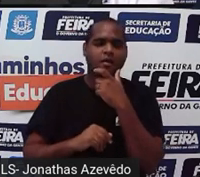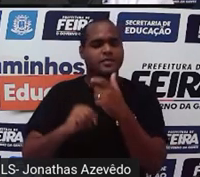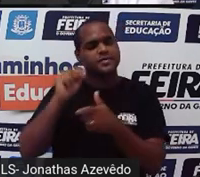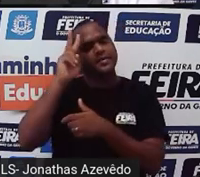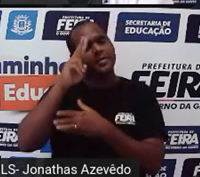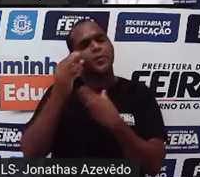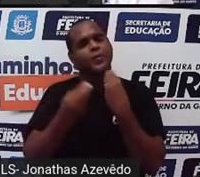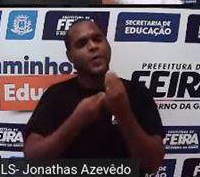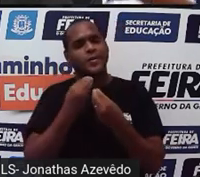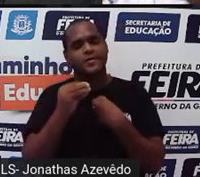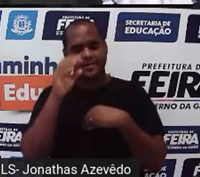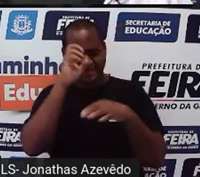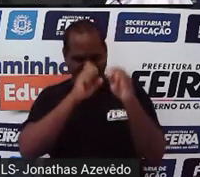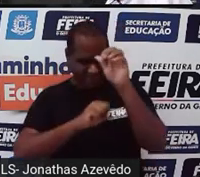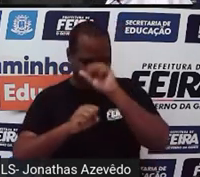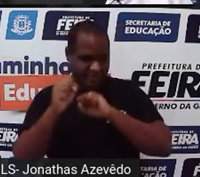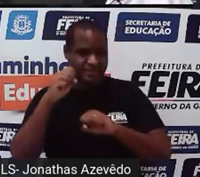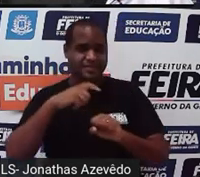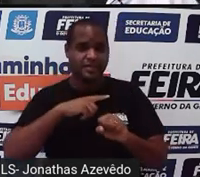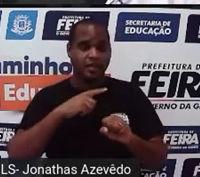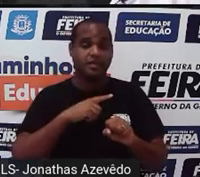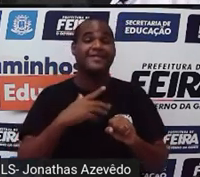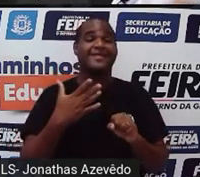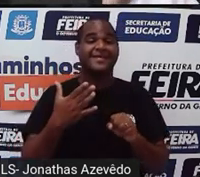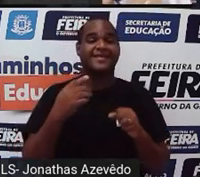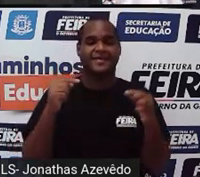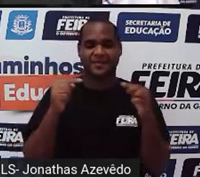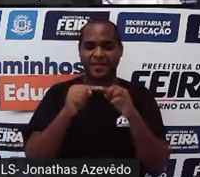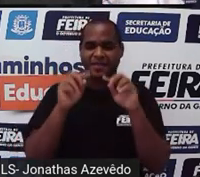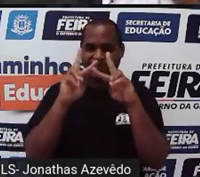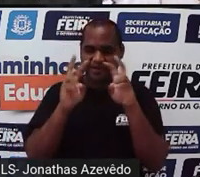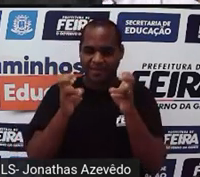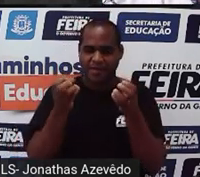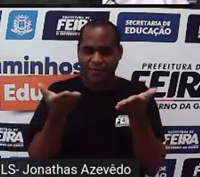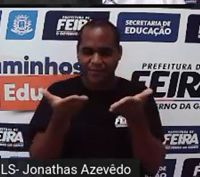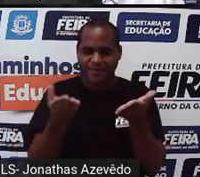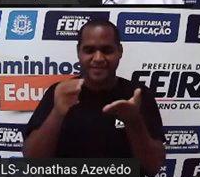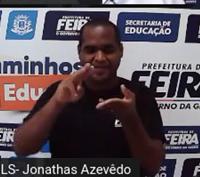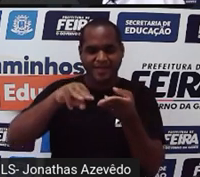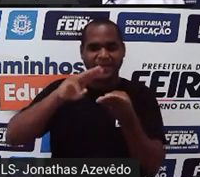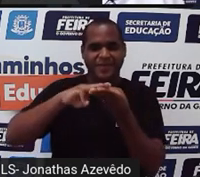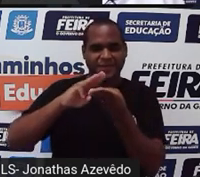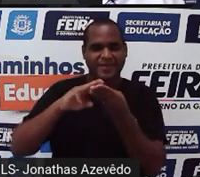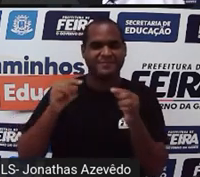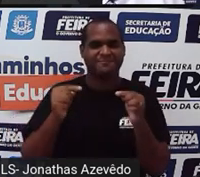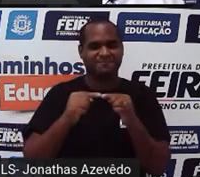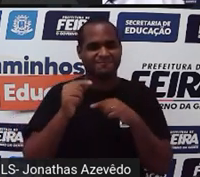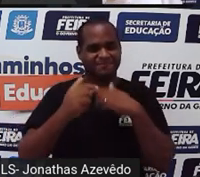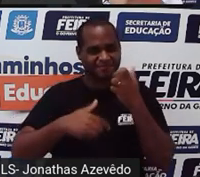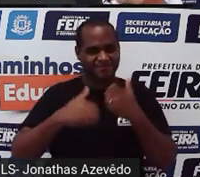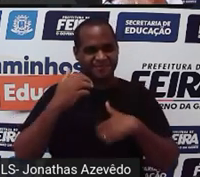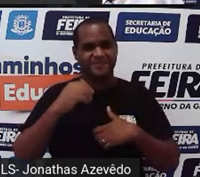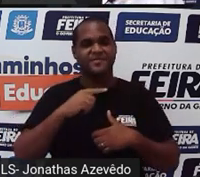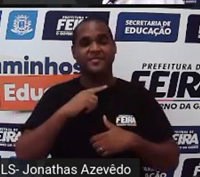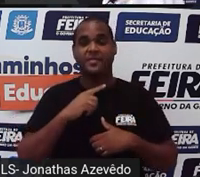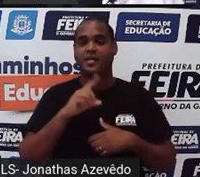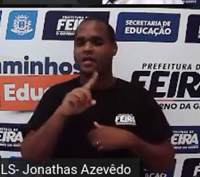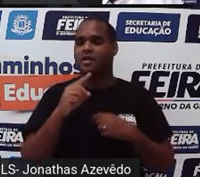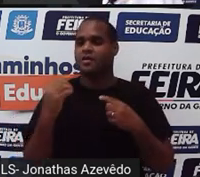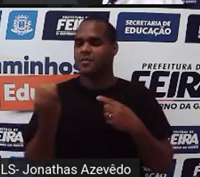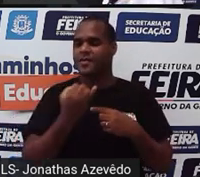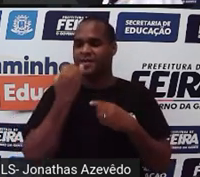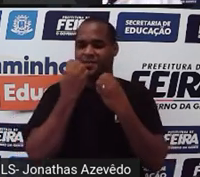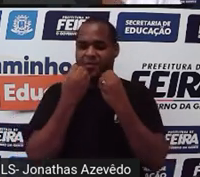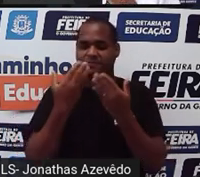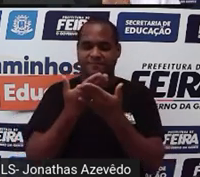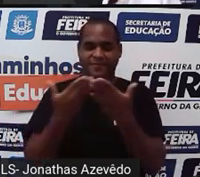lembrar do que você aprendeu sobre o tema esse tema que você viu Nessa aula Tá bom então é muita